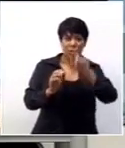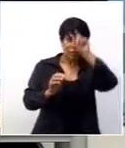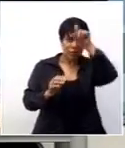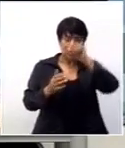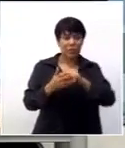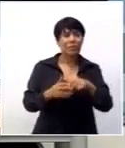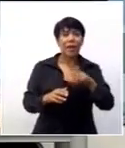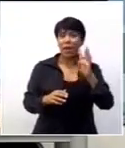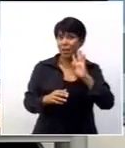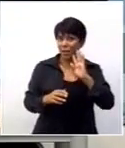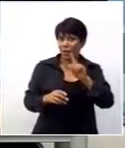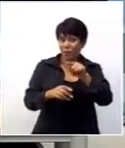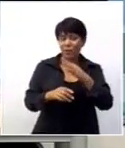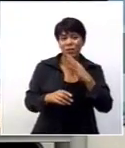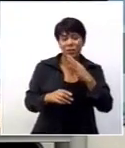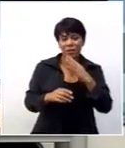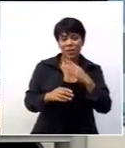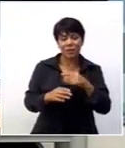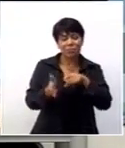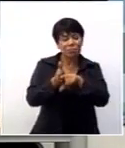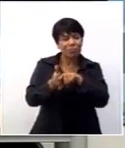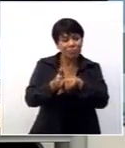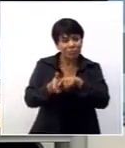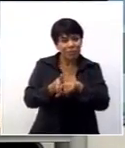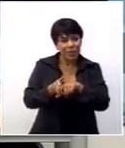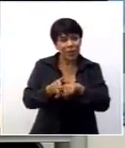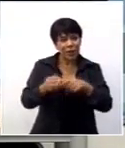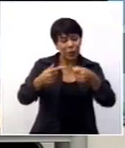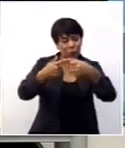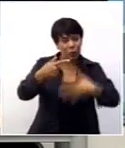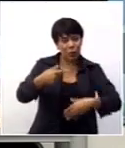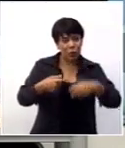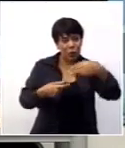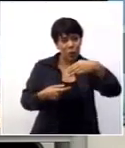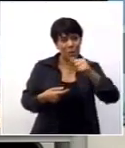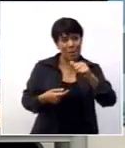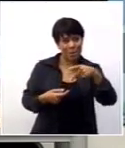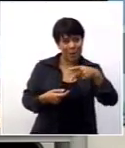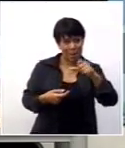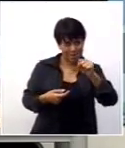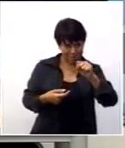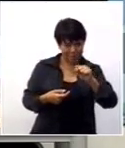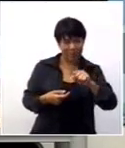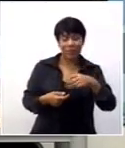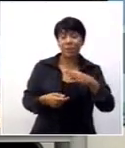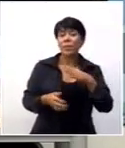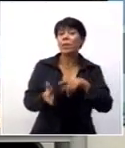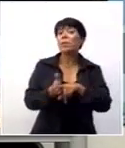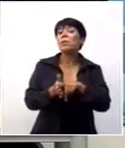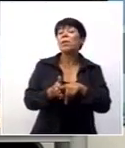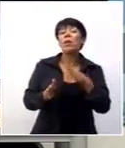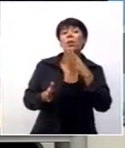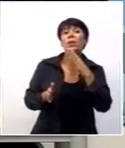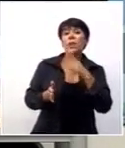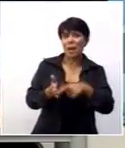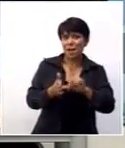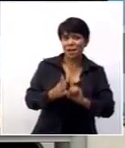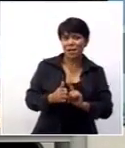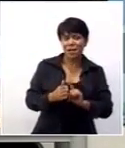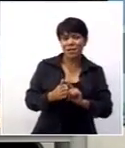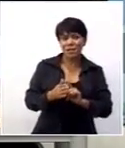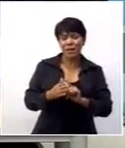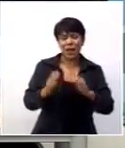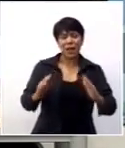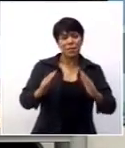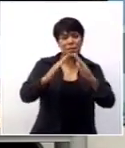olhada também, vocês entram lá no Maps, na internet, e dá uma olhada, porque hoje, quando as pirâmides foram construídas, elas ficavam bem isoladas,